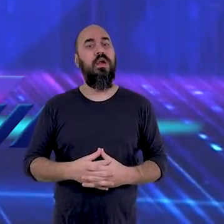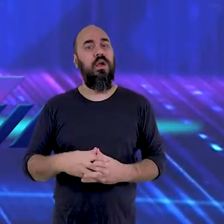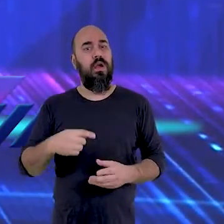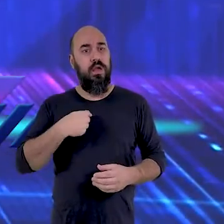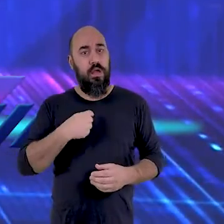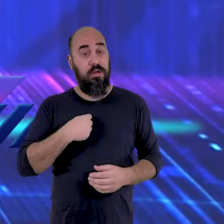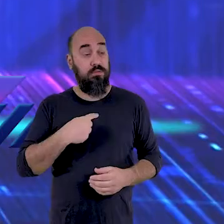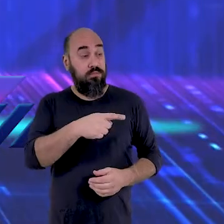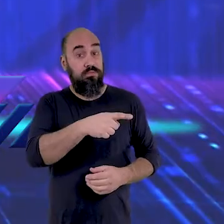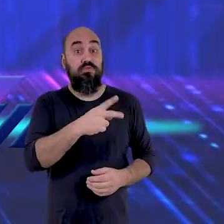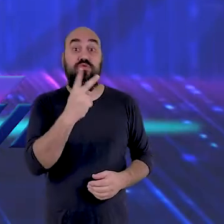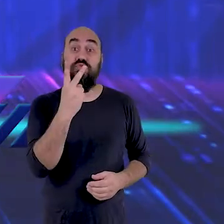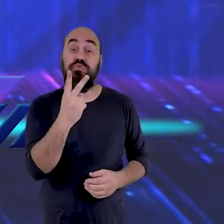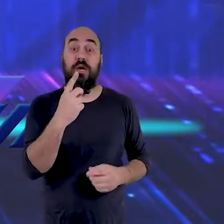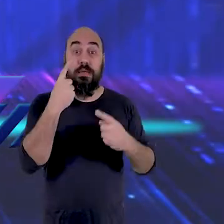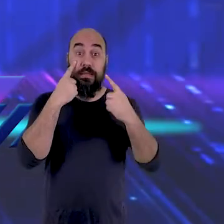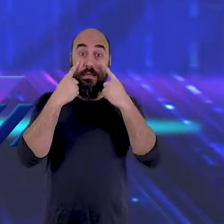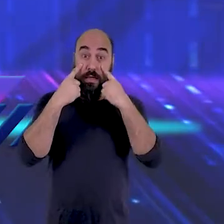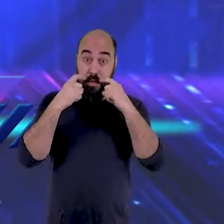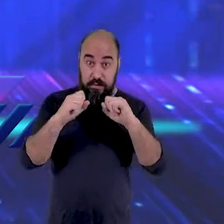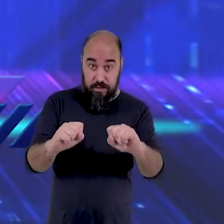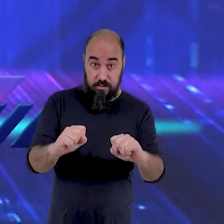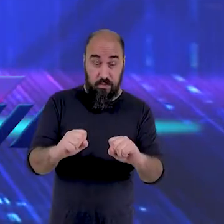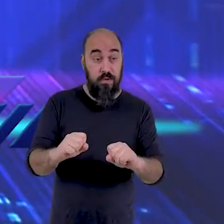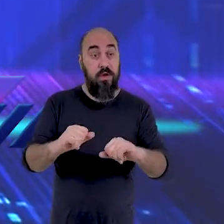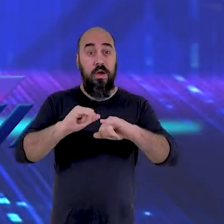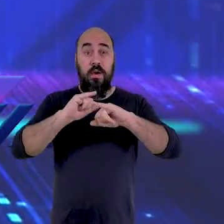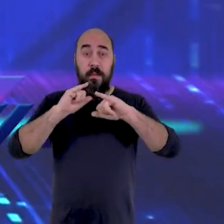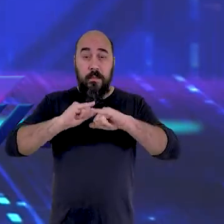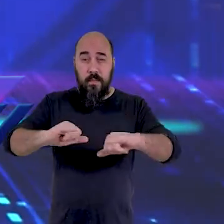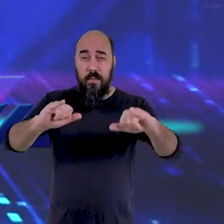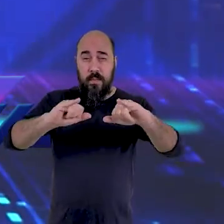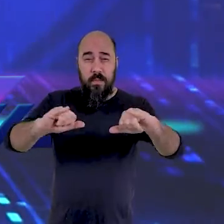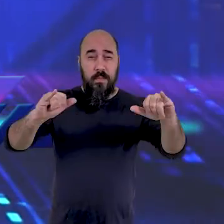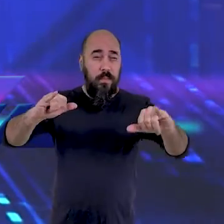minhas 2 testemunhas que profetizem por